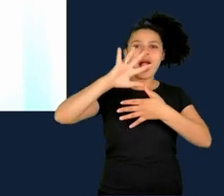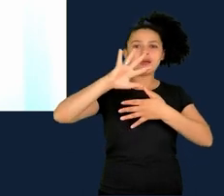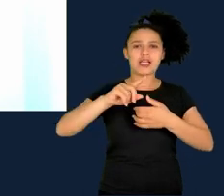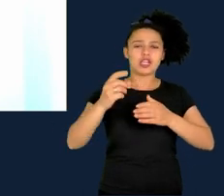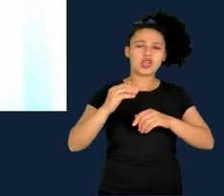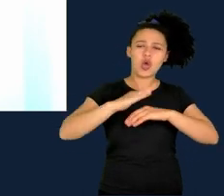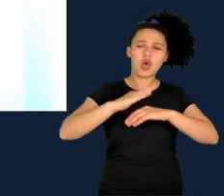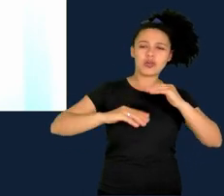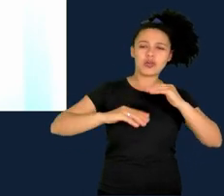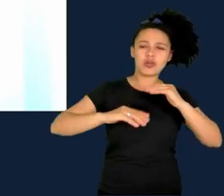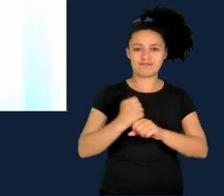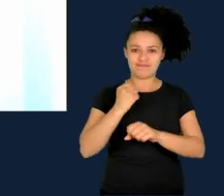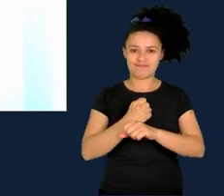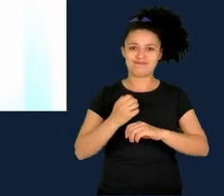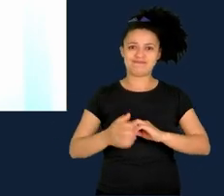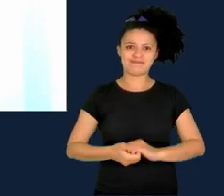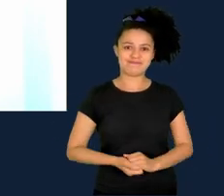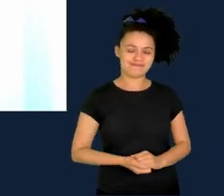construídos.